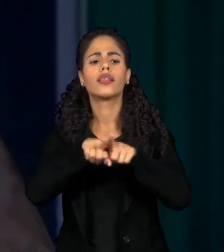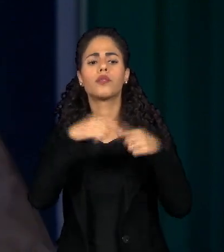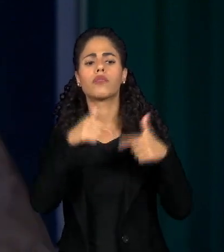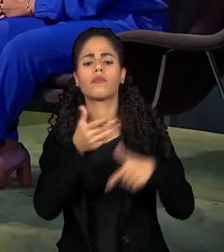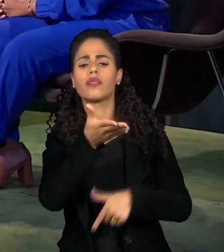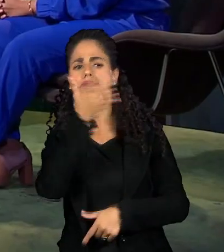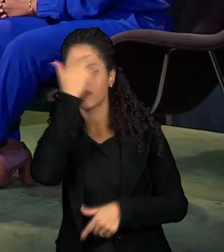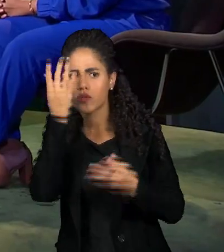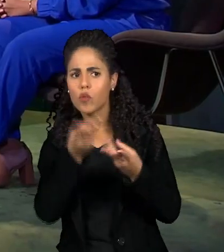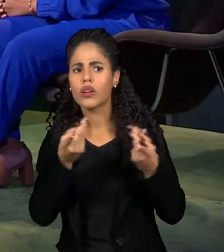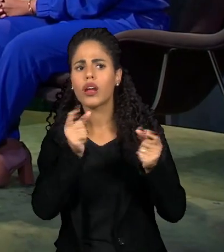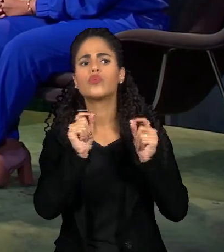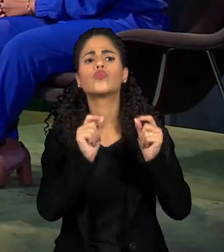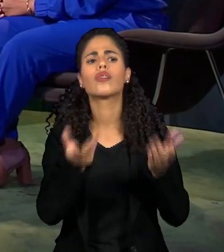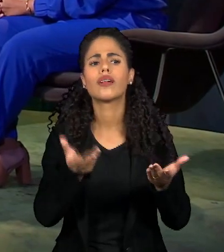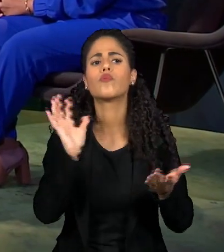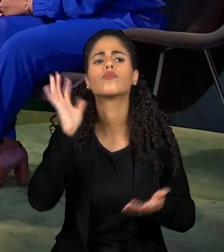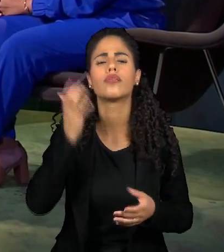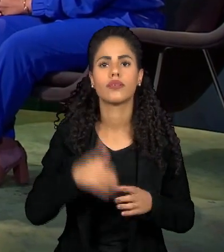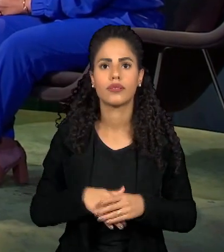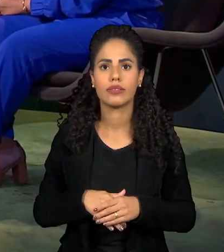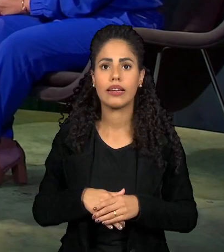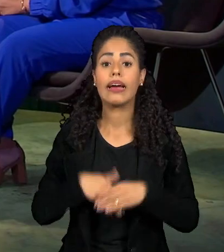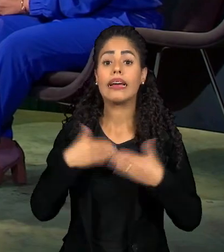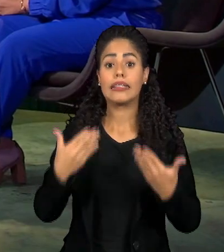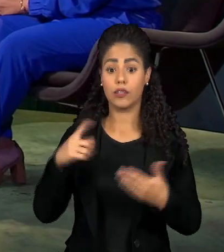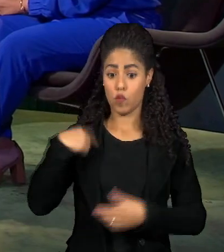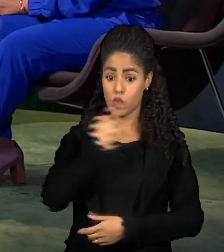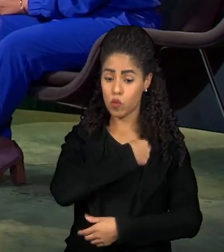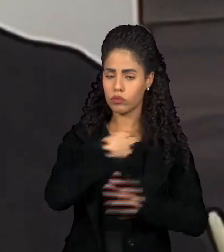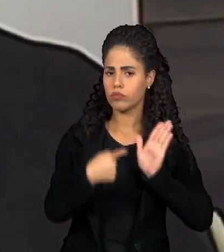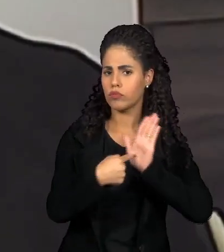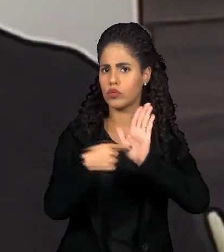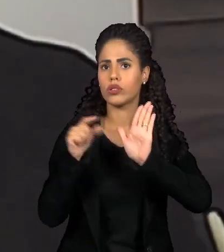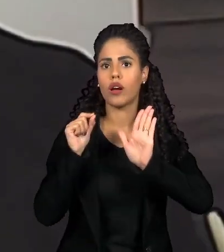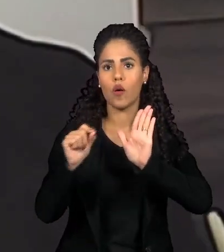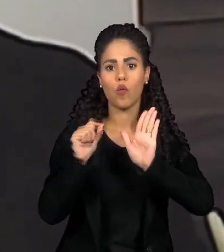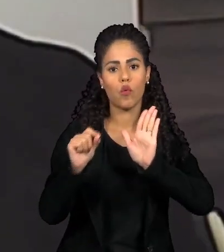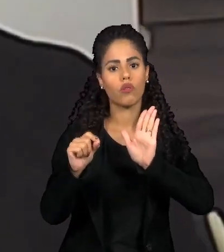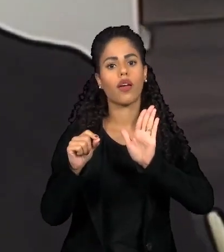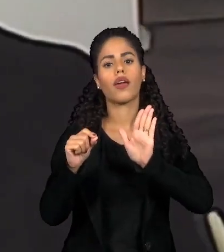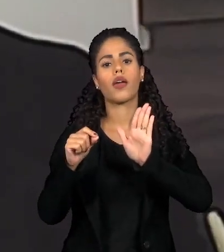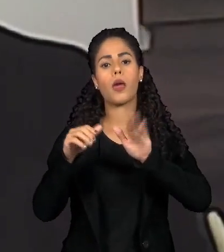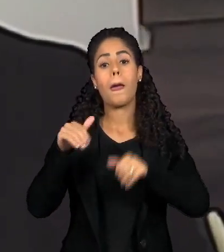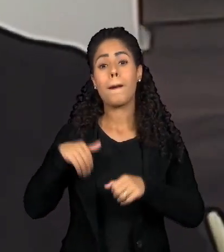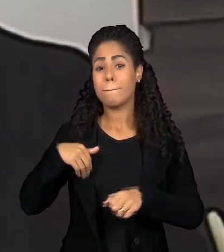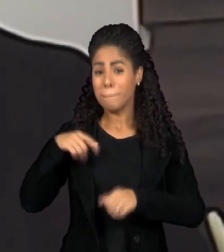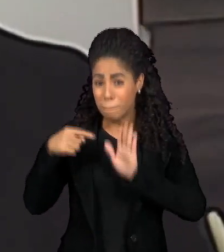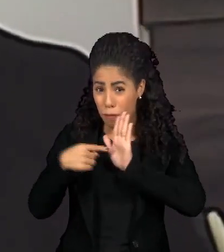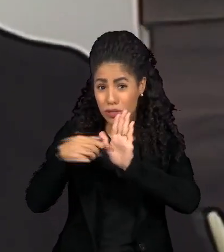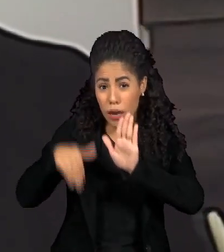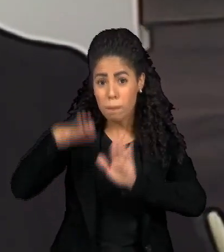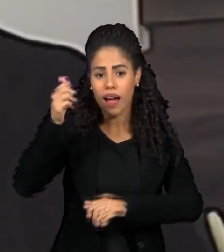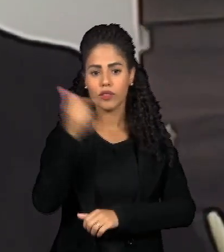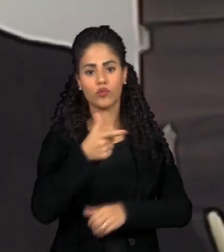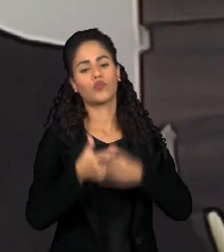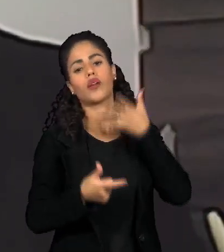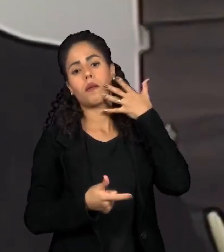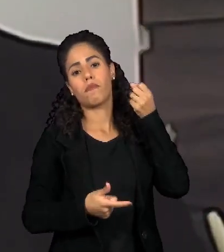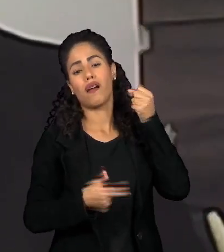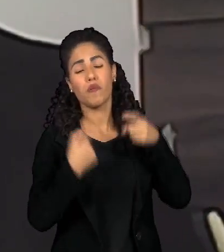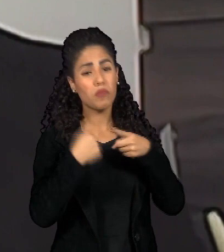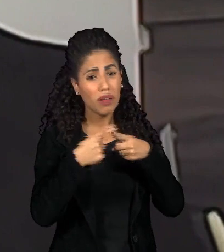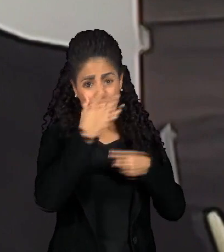desses profissionais? Porque o negro ele sempre tem que mostrar mais do que qualquer outro branco. No mercado, quando você